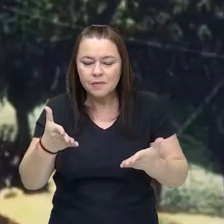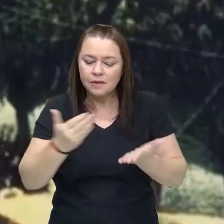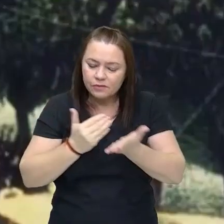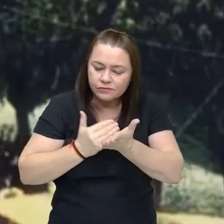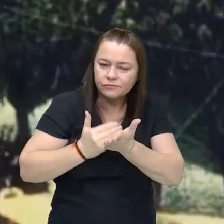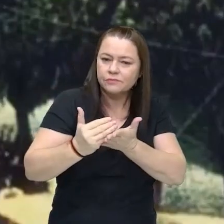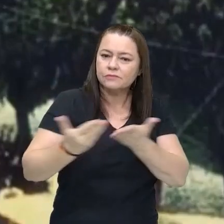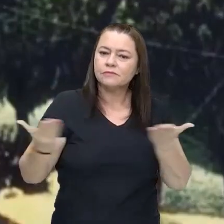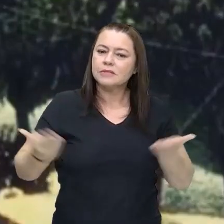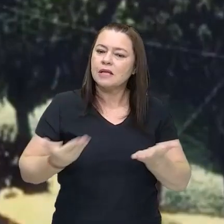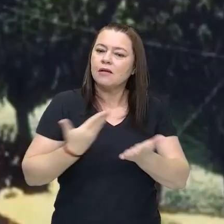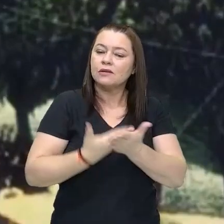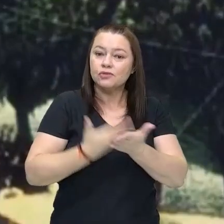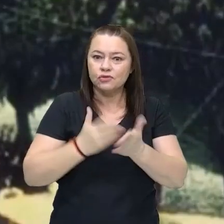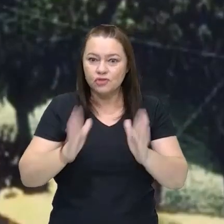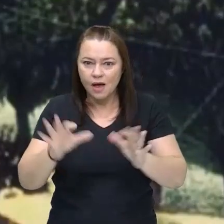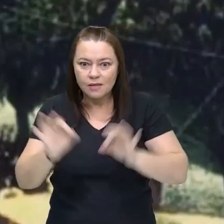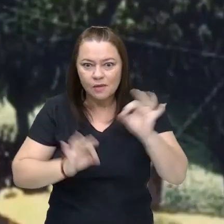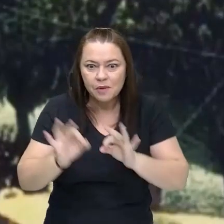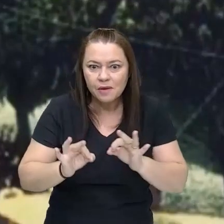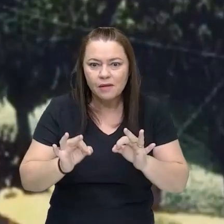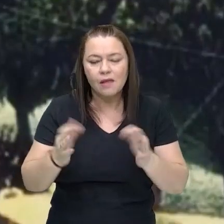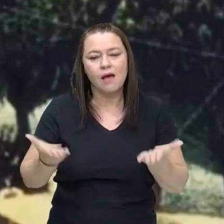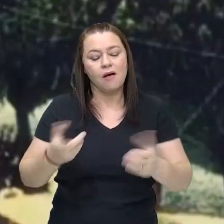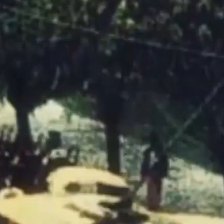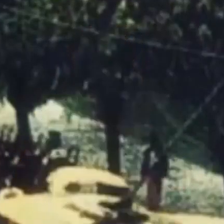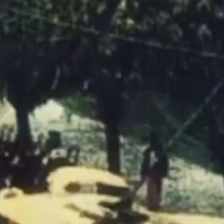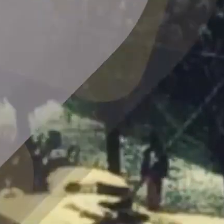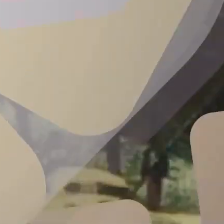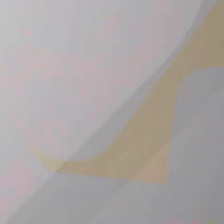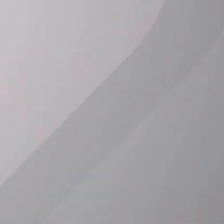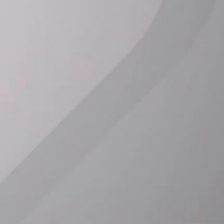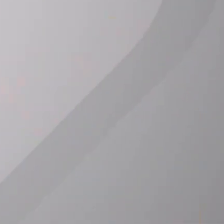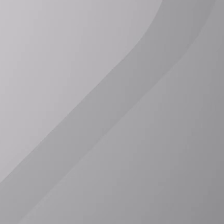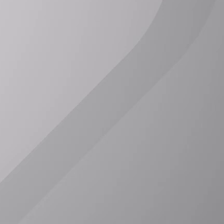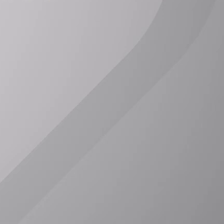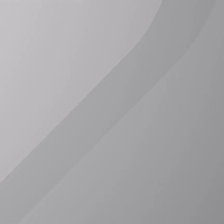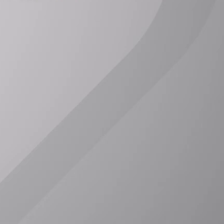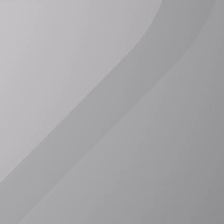Estão preparados? Porque agora é hora de estudar.